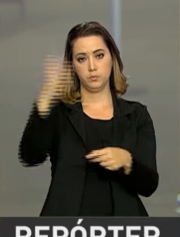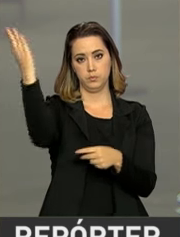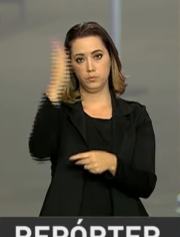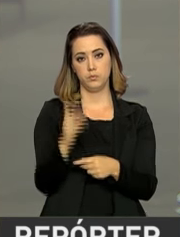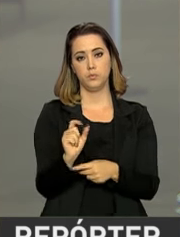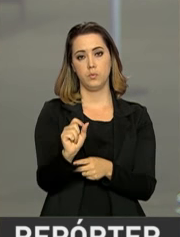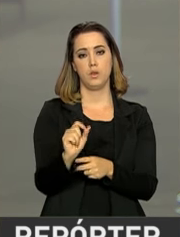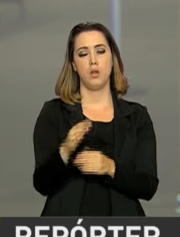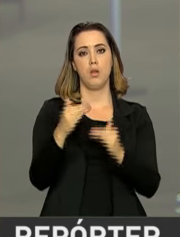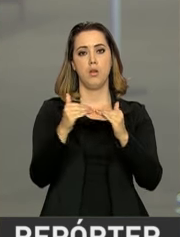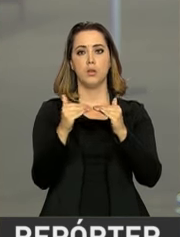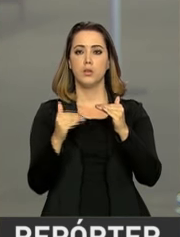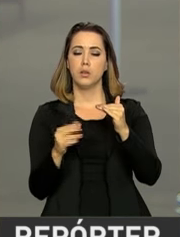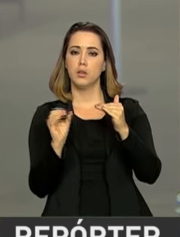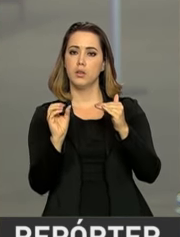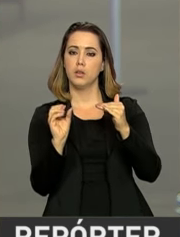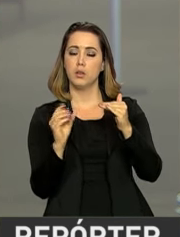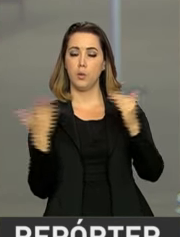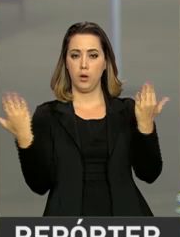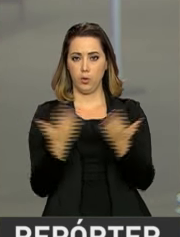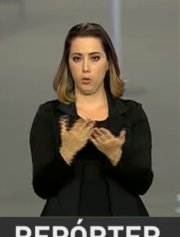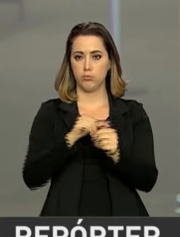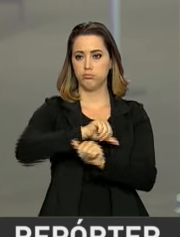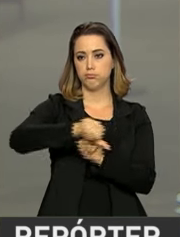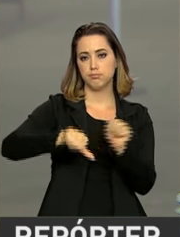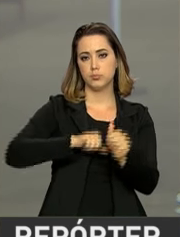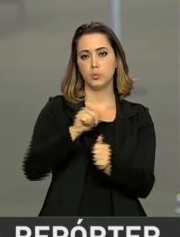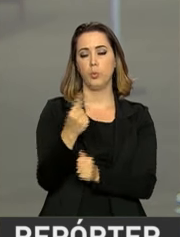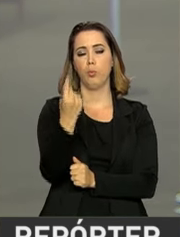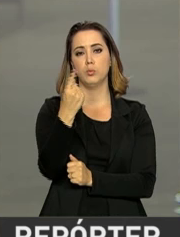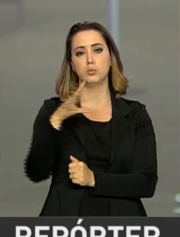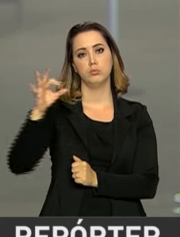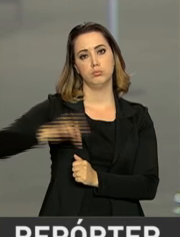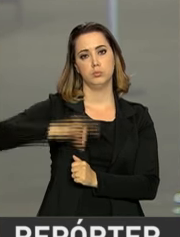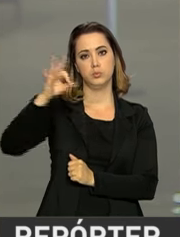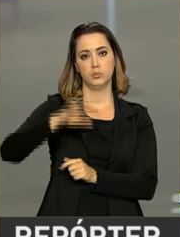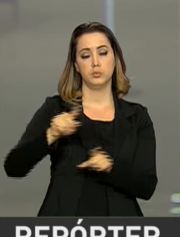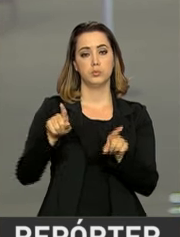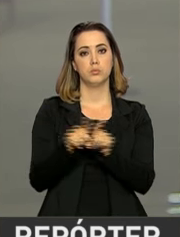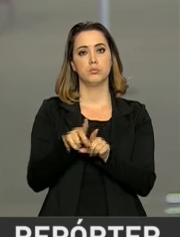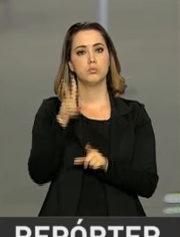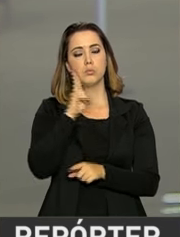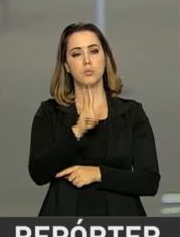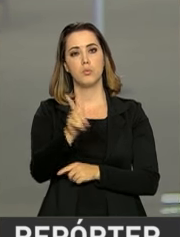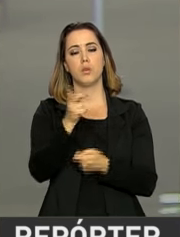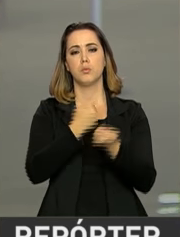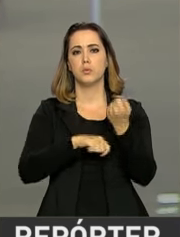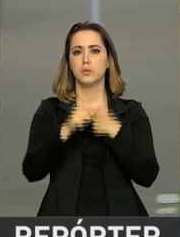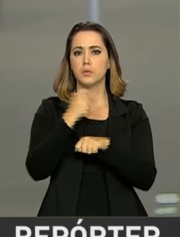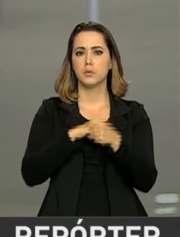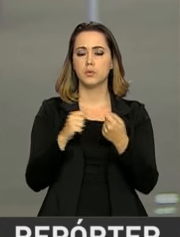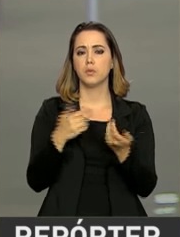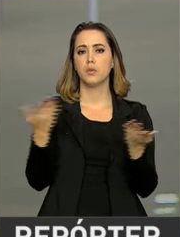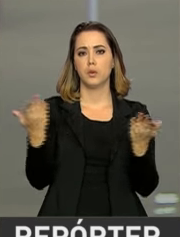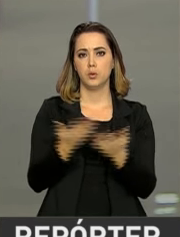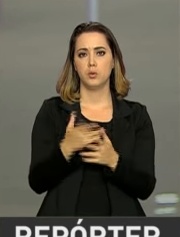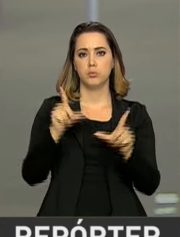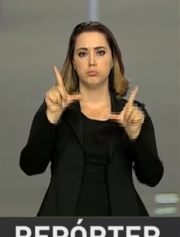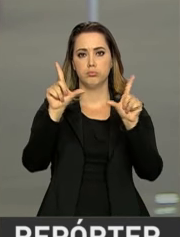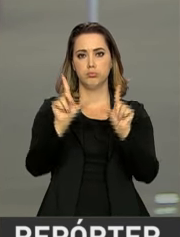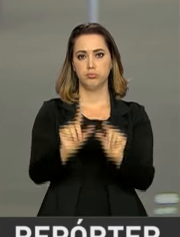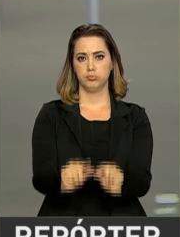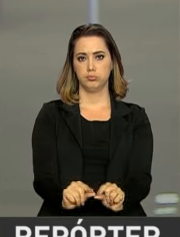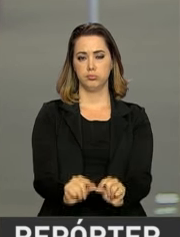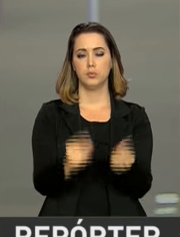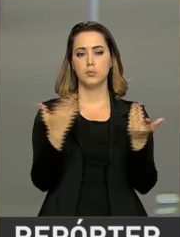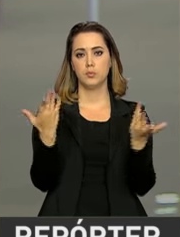1,6 para 1% o governo também anunciou que prevê uma retração ainda maior da Economia em 2016 a estimativa